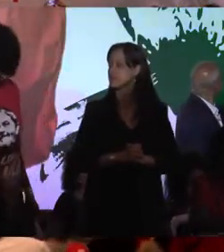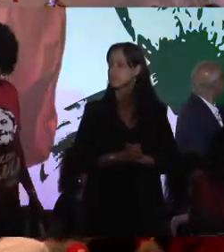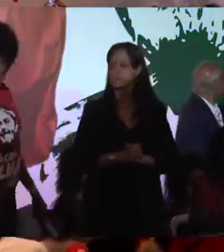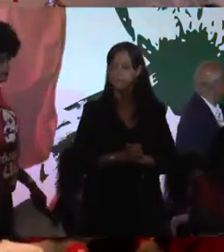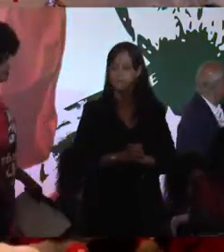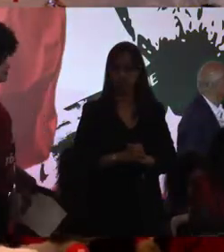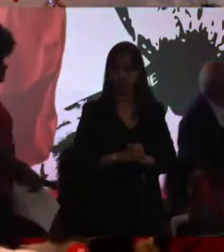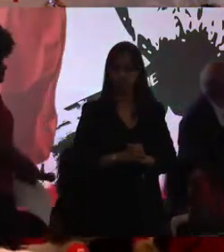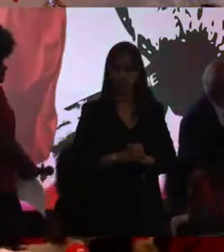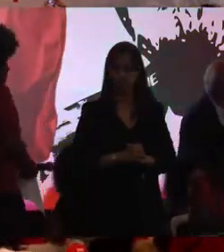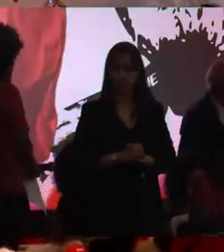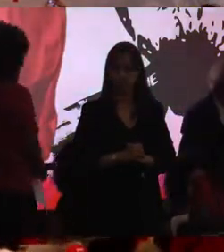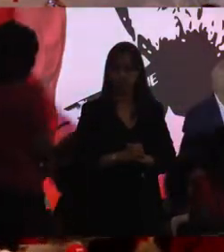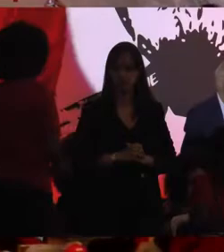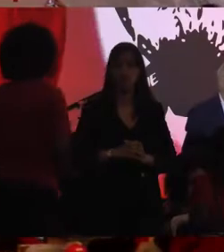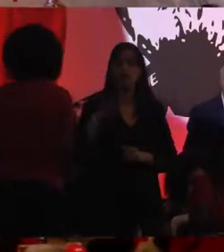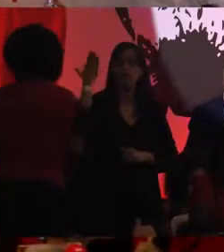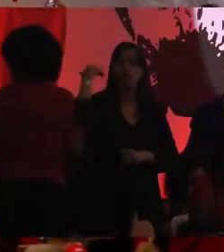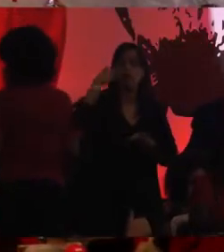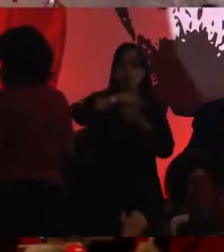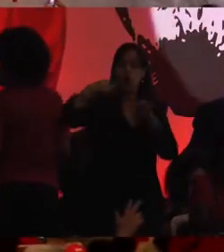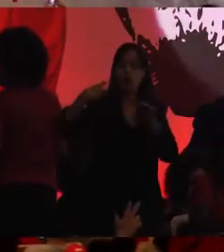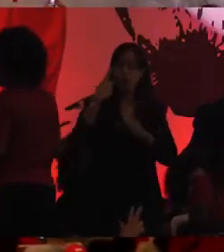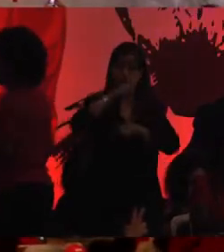O golpe civil militar em